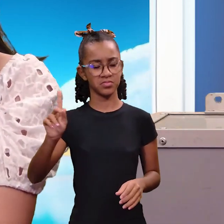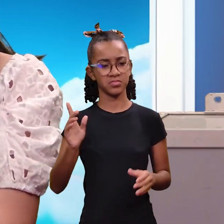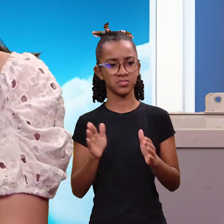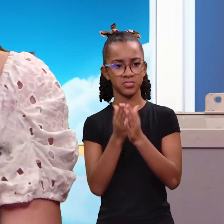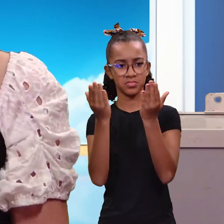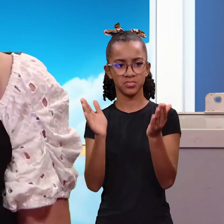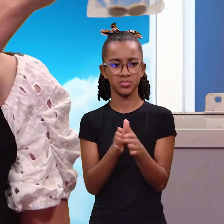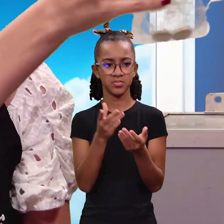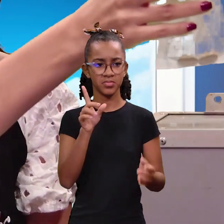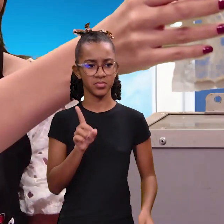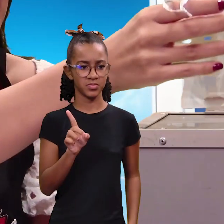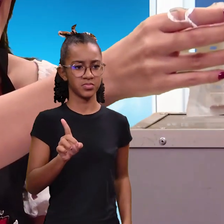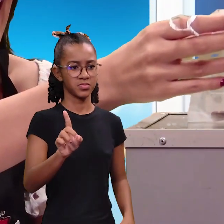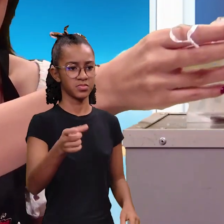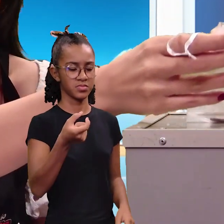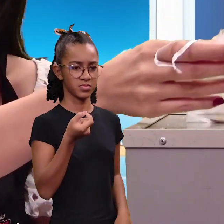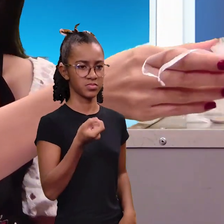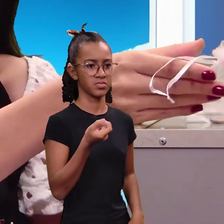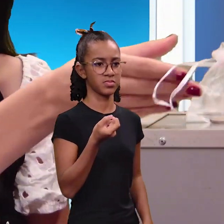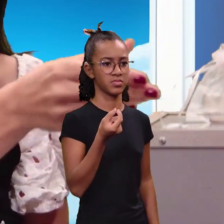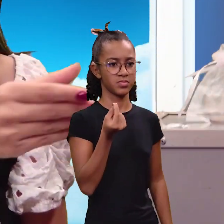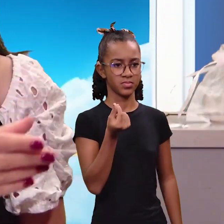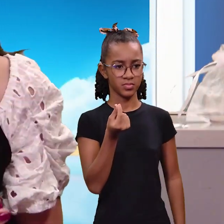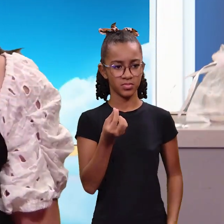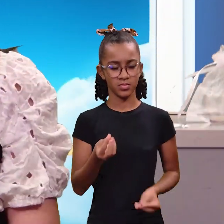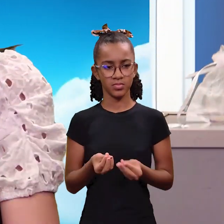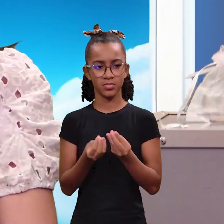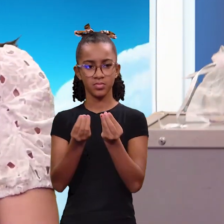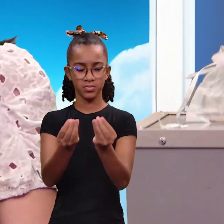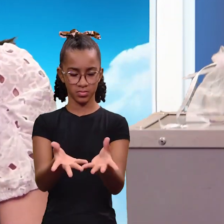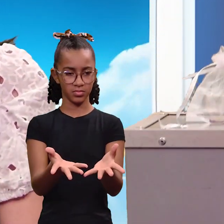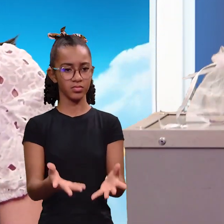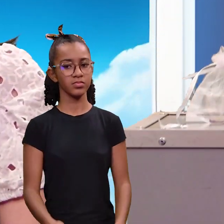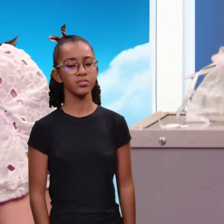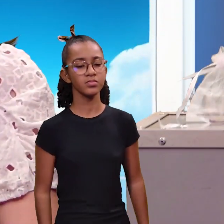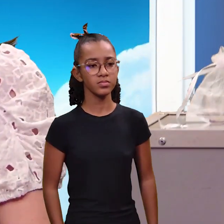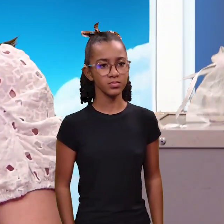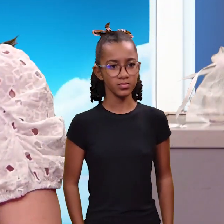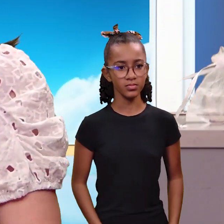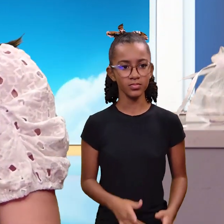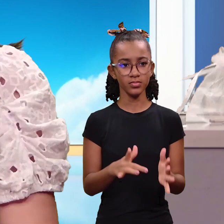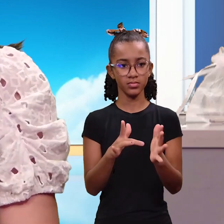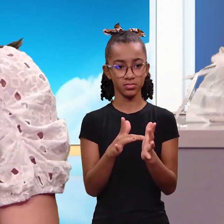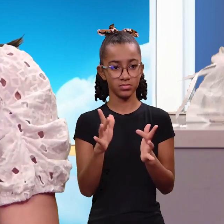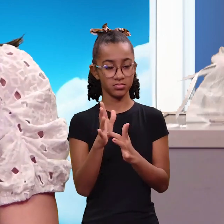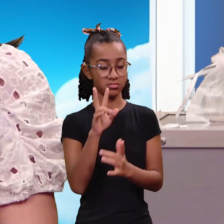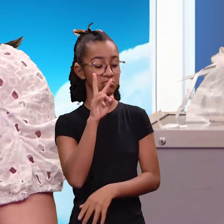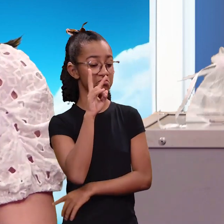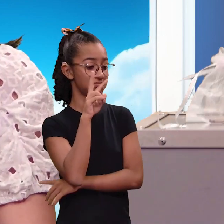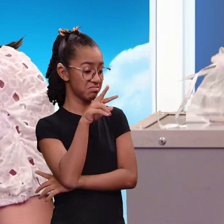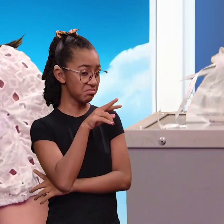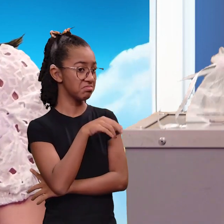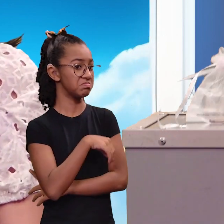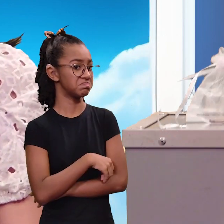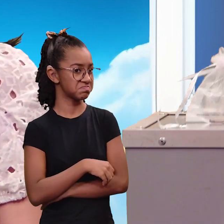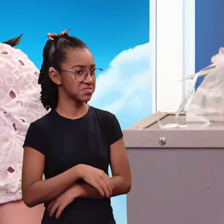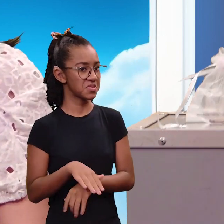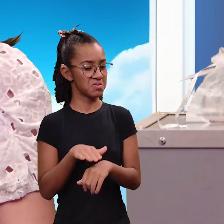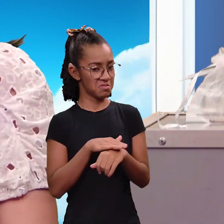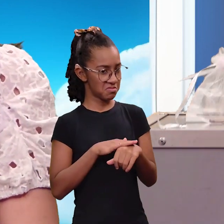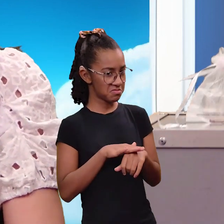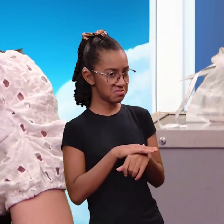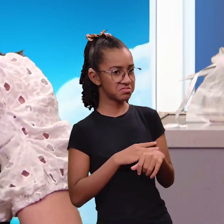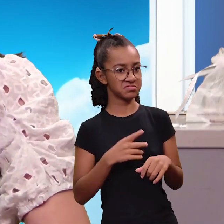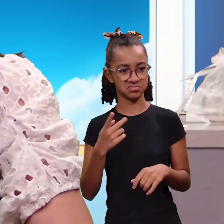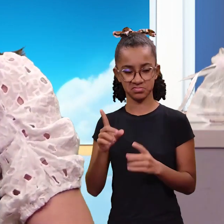ofertou com duas moedas. Aquilo chamou a atenção de Jesus e ele comentou com os discípulos: essa mulher, essa viúva